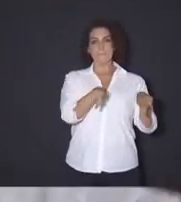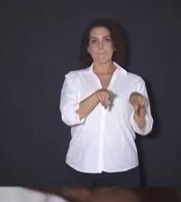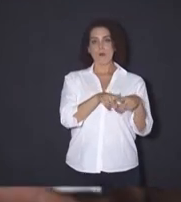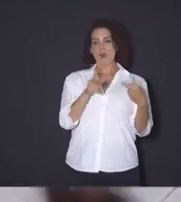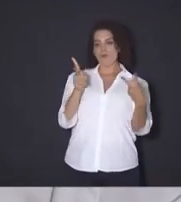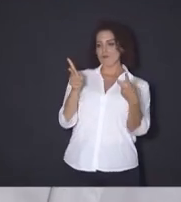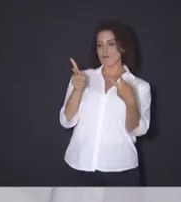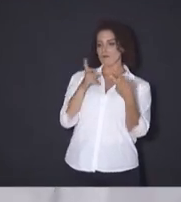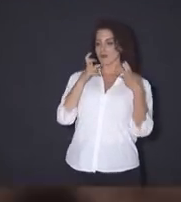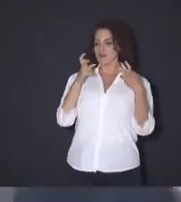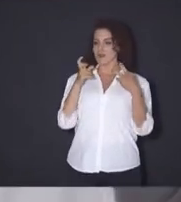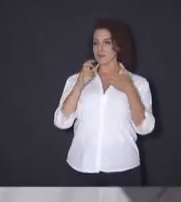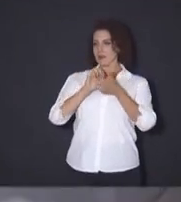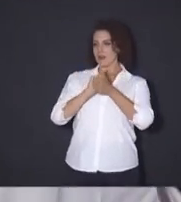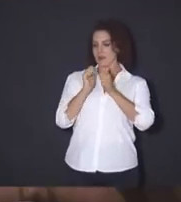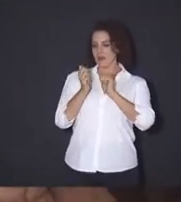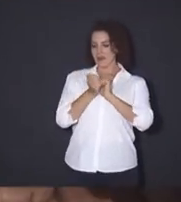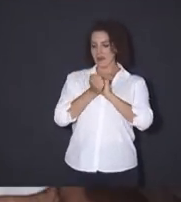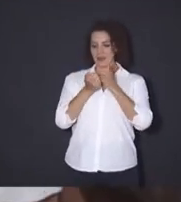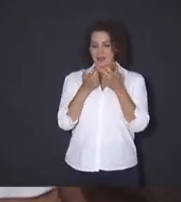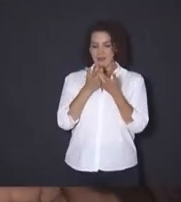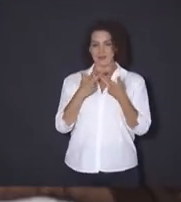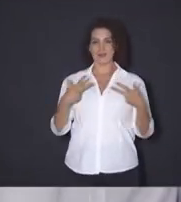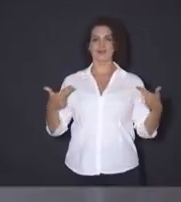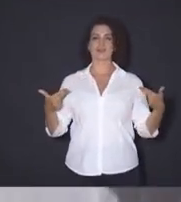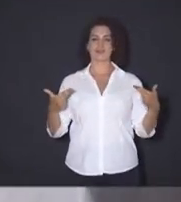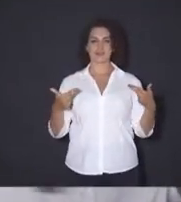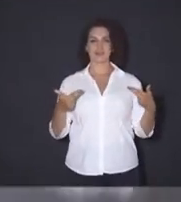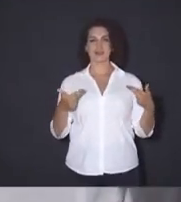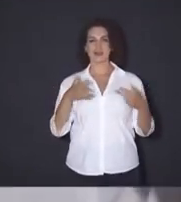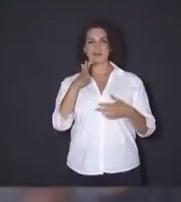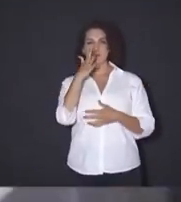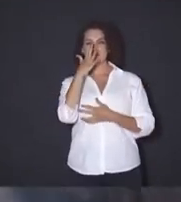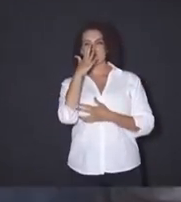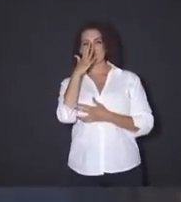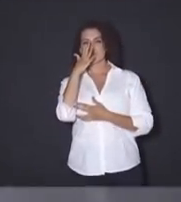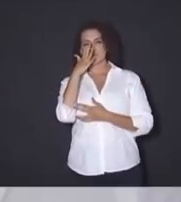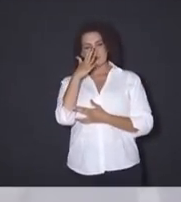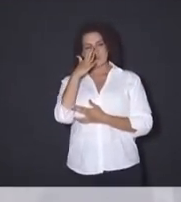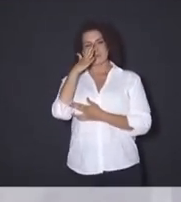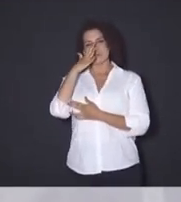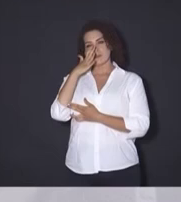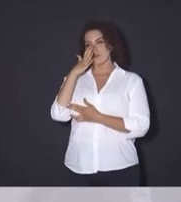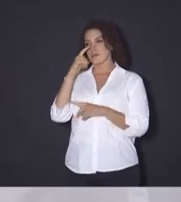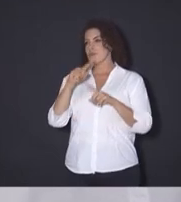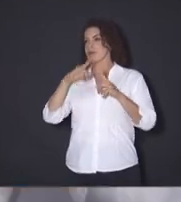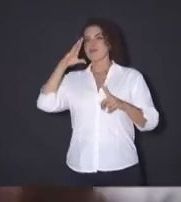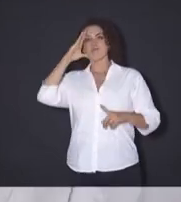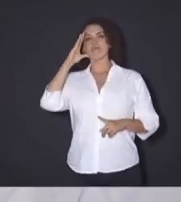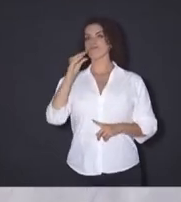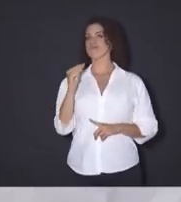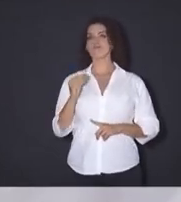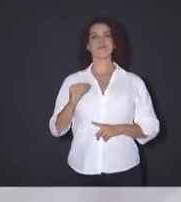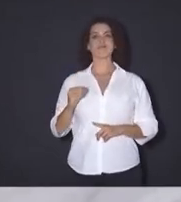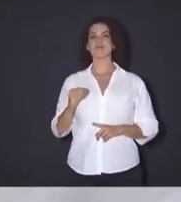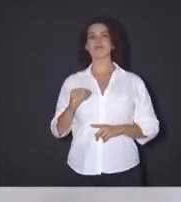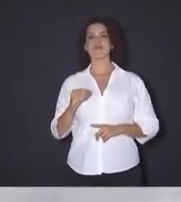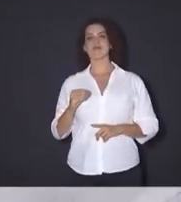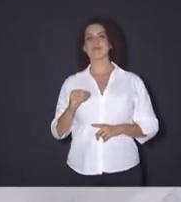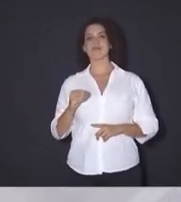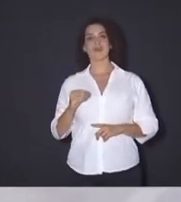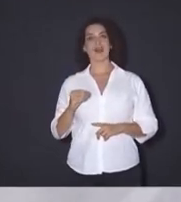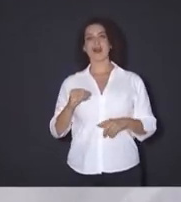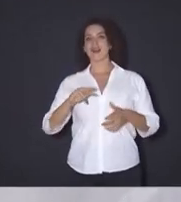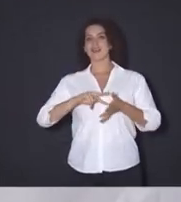artísticas essas instalações e que ela observa observa e não entende isso é o melhor